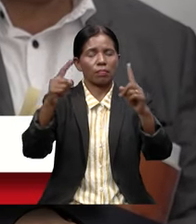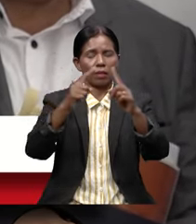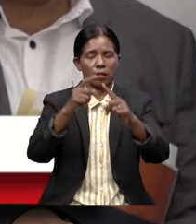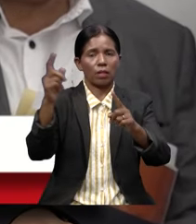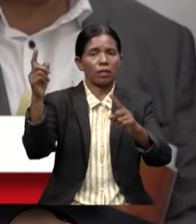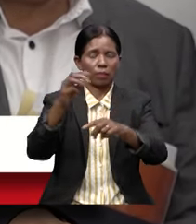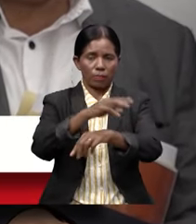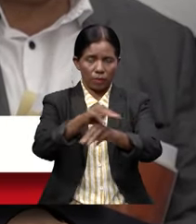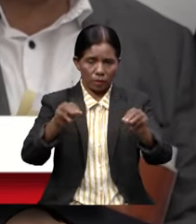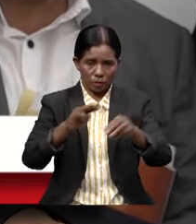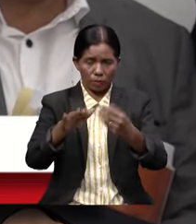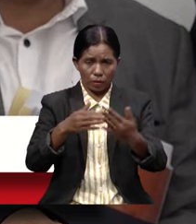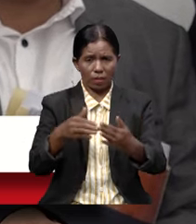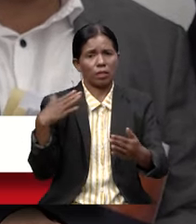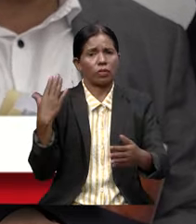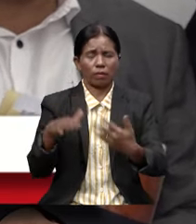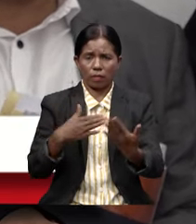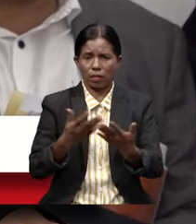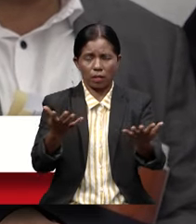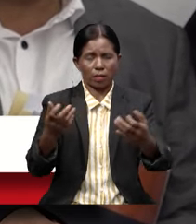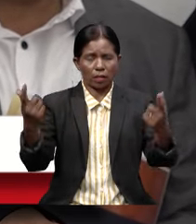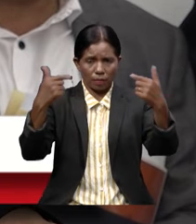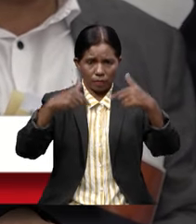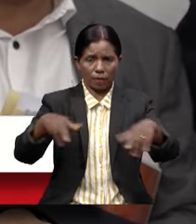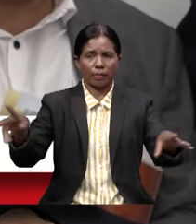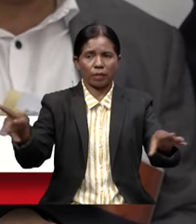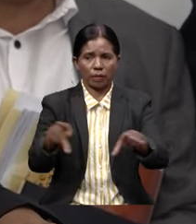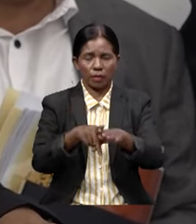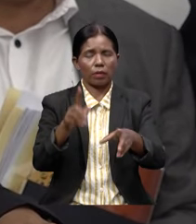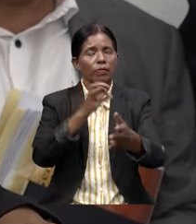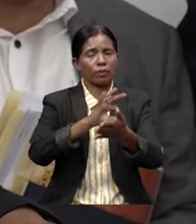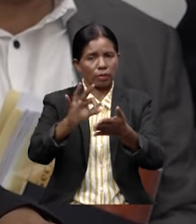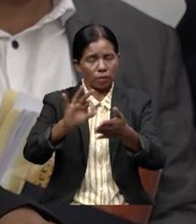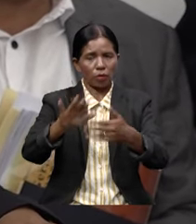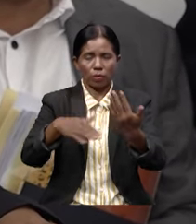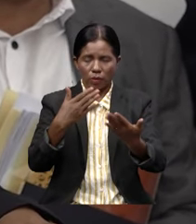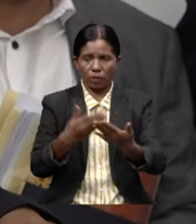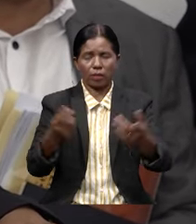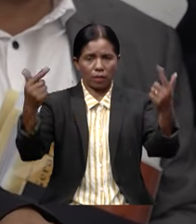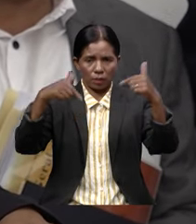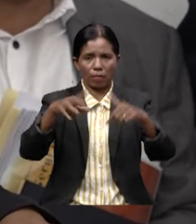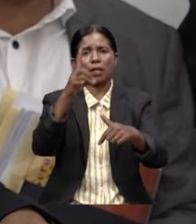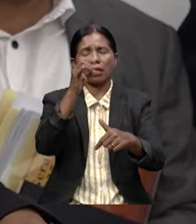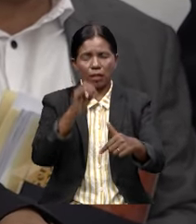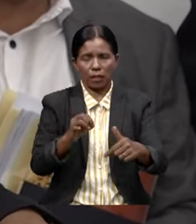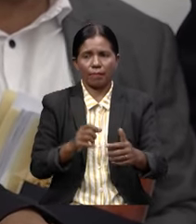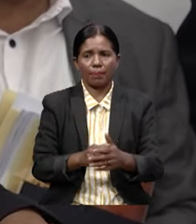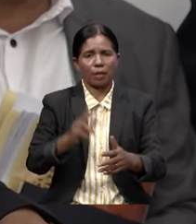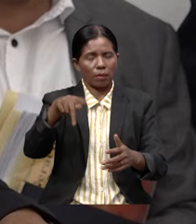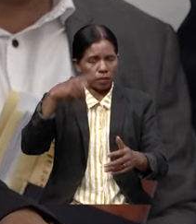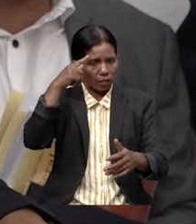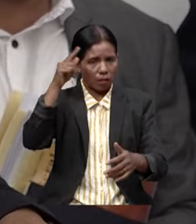itania jovem sira ou em rira caracato mais participa formação todo tem que tu na capital então